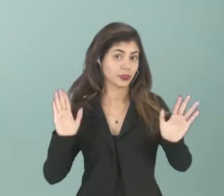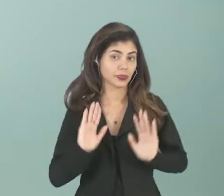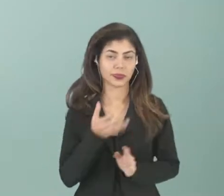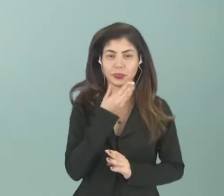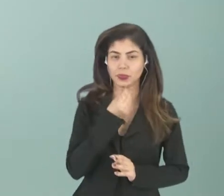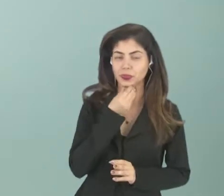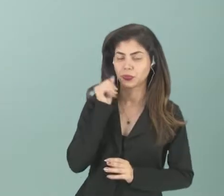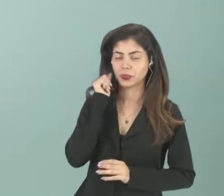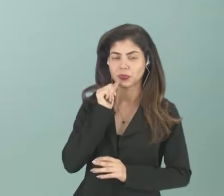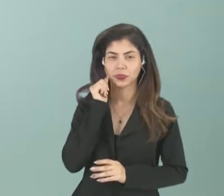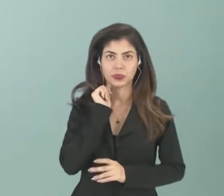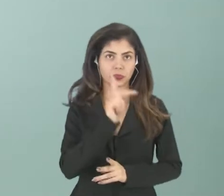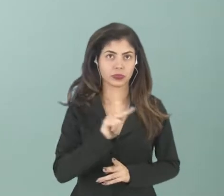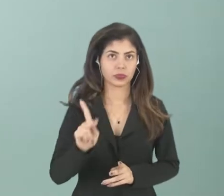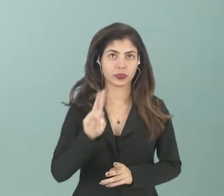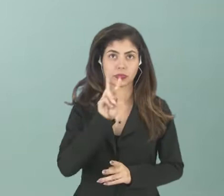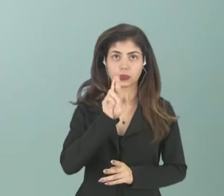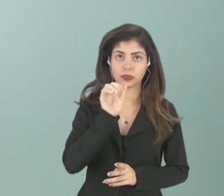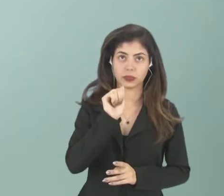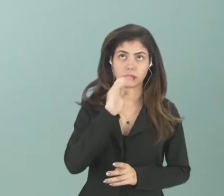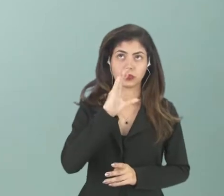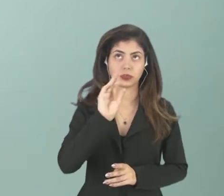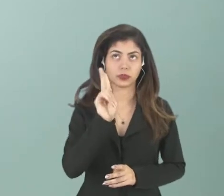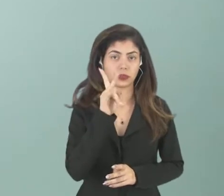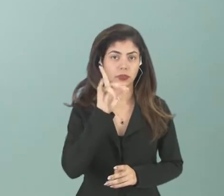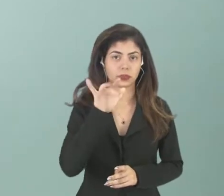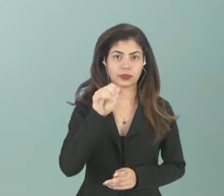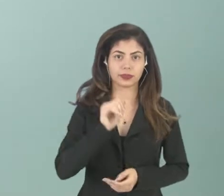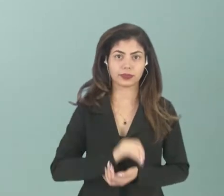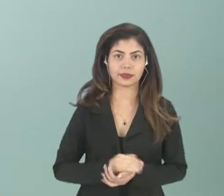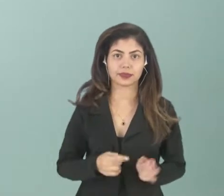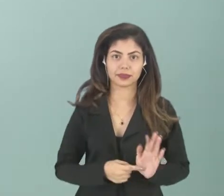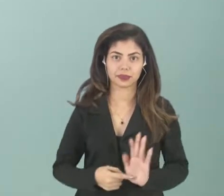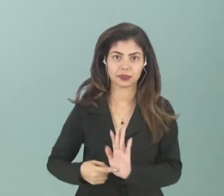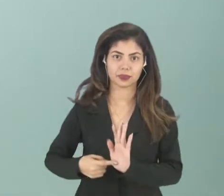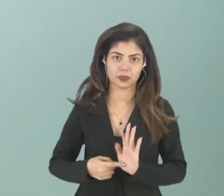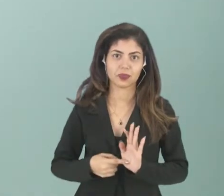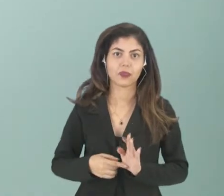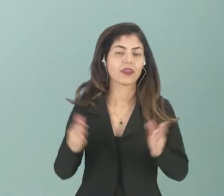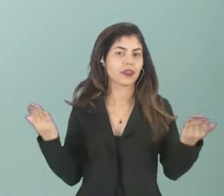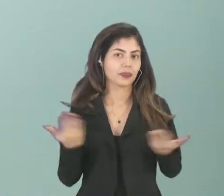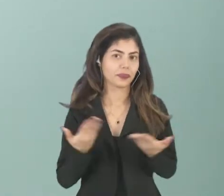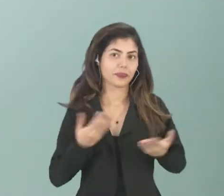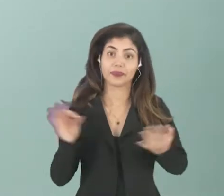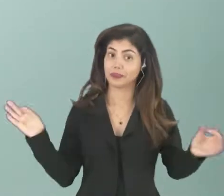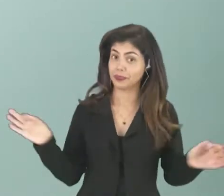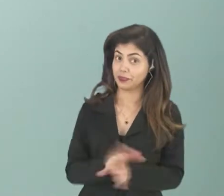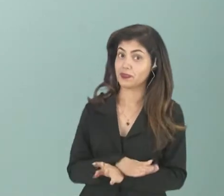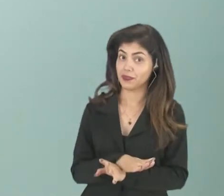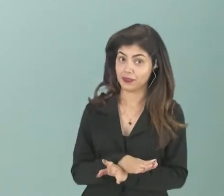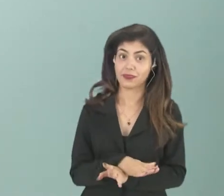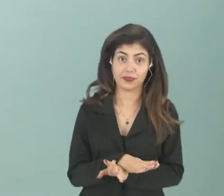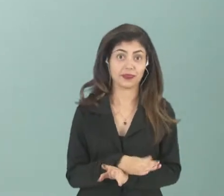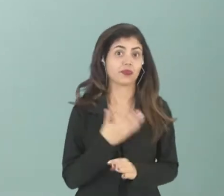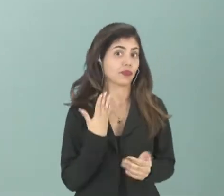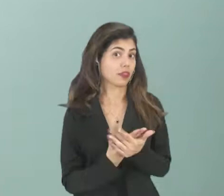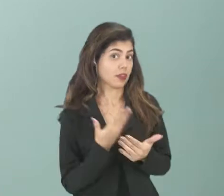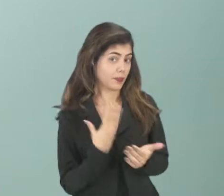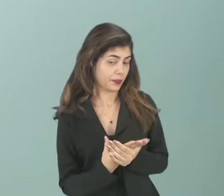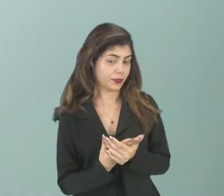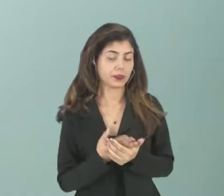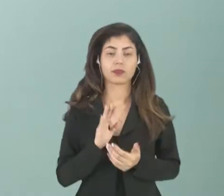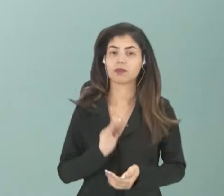Olá, meninos e meninas, professora Raquel de Filosofia, e hoje a gente fecha o nosso ciclo de